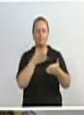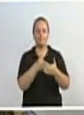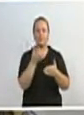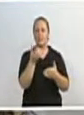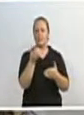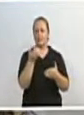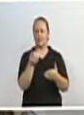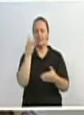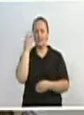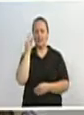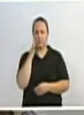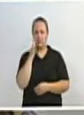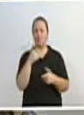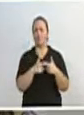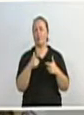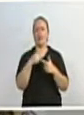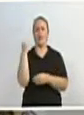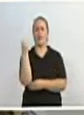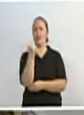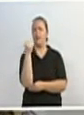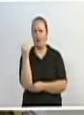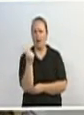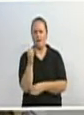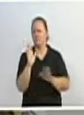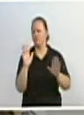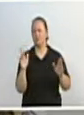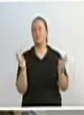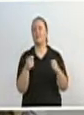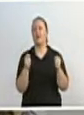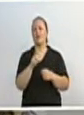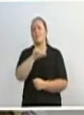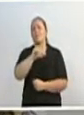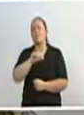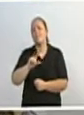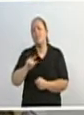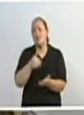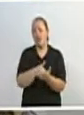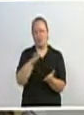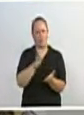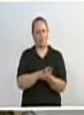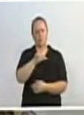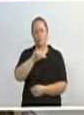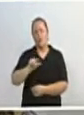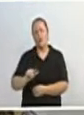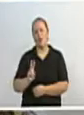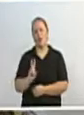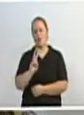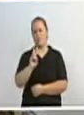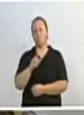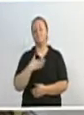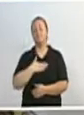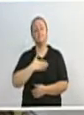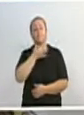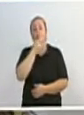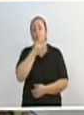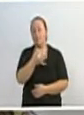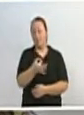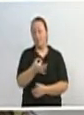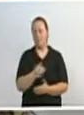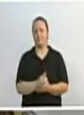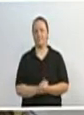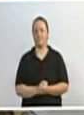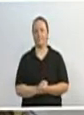não é tão problemático assim e poderia ser uma multa um pouco menor. Eu sugiro que